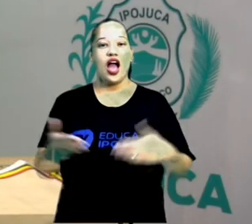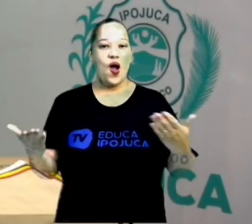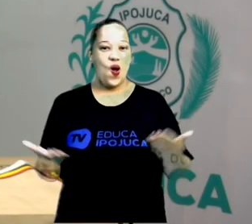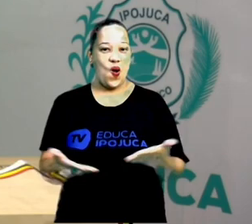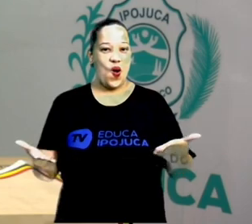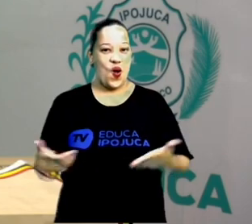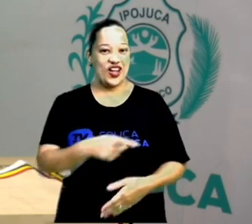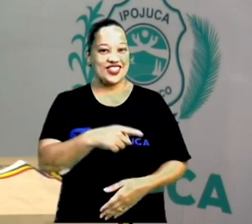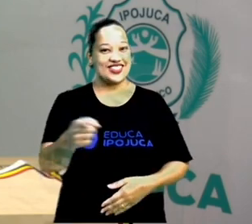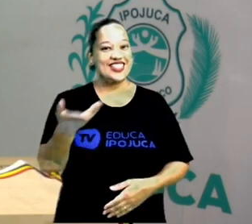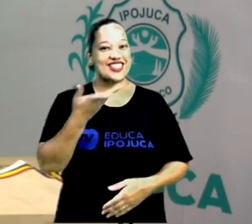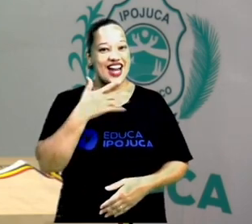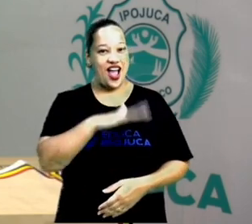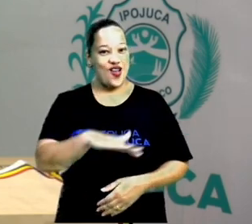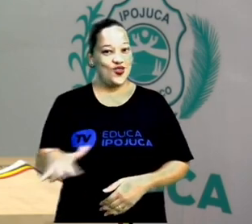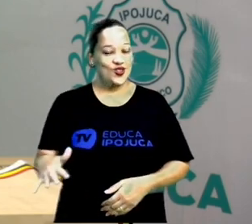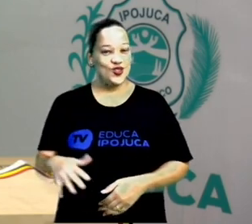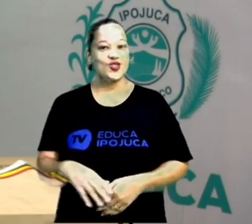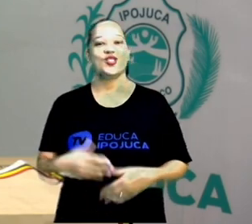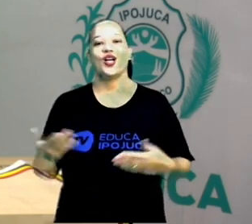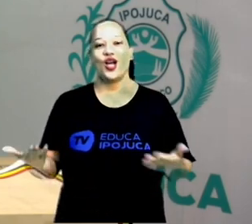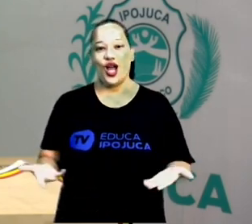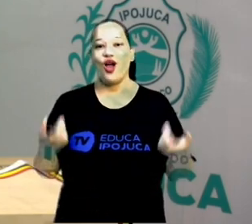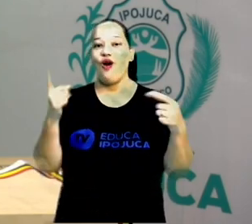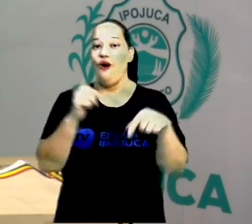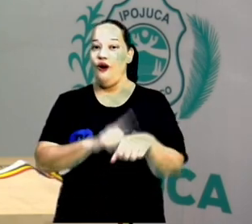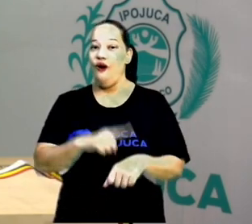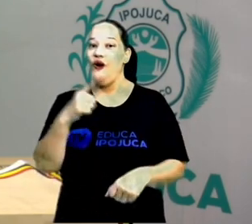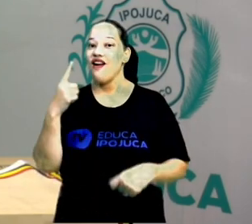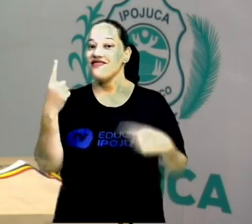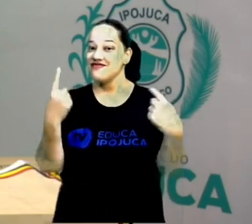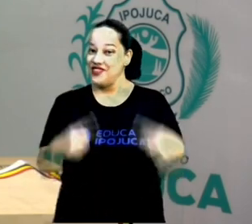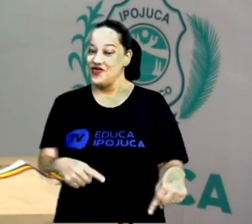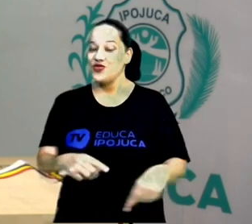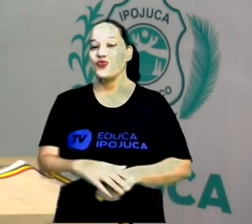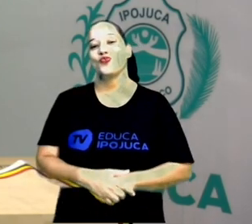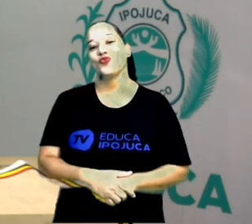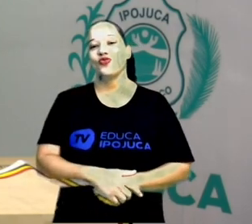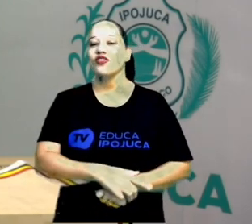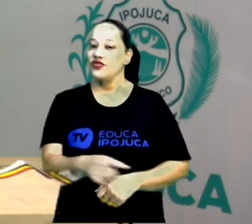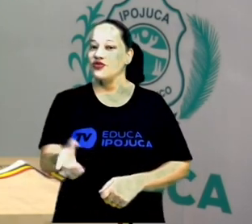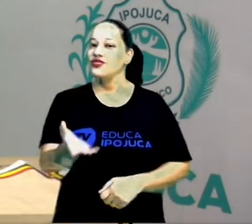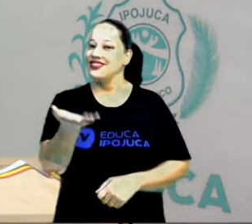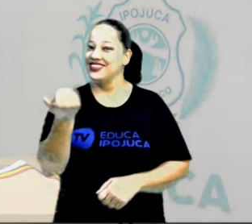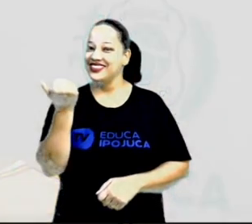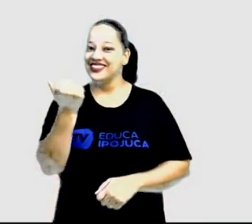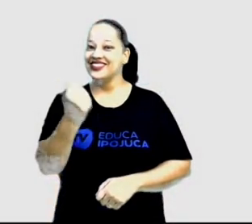Agora, crianças, é a hora do nosso desafio. Vamos lá?